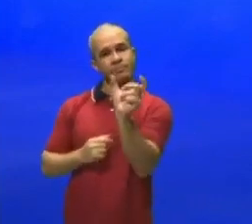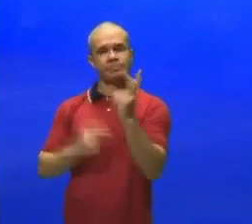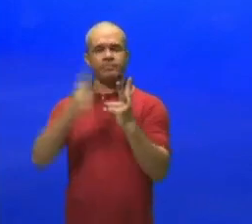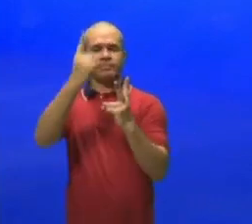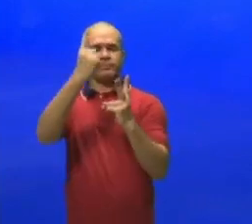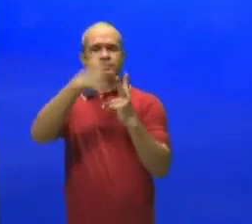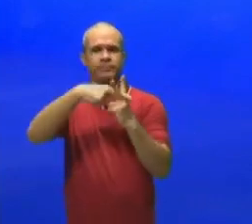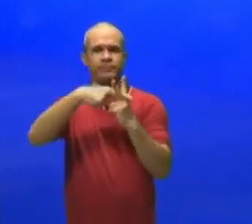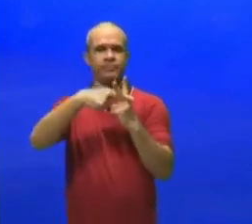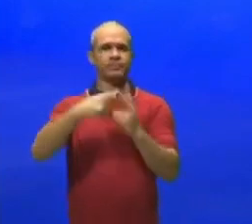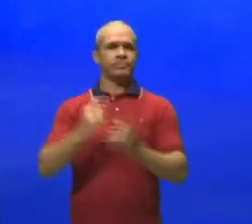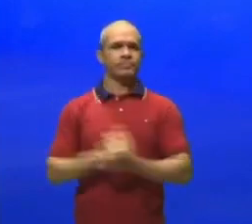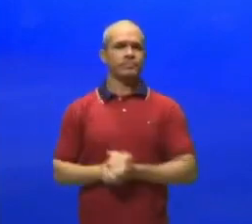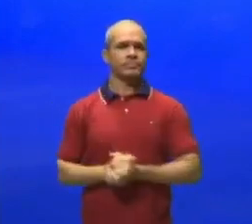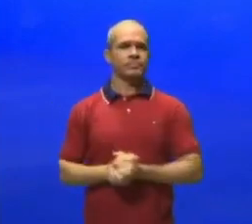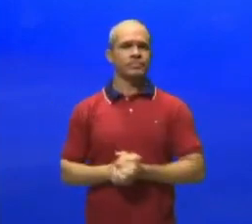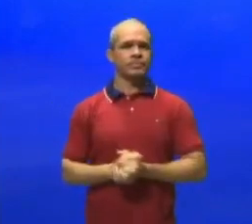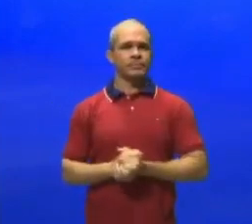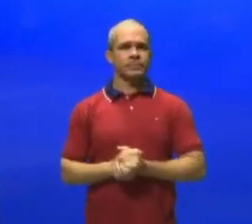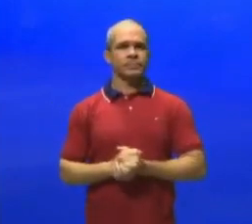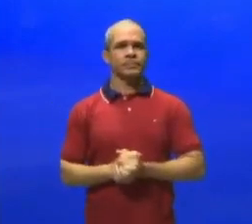minha chave.